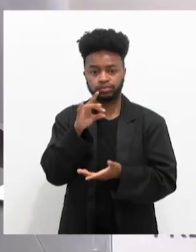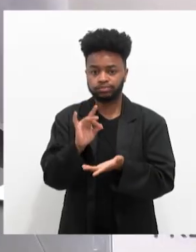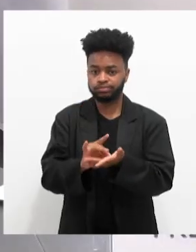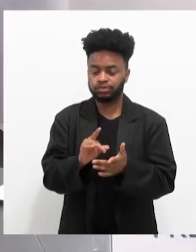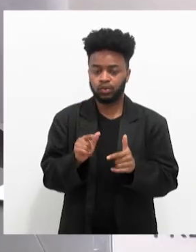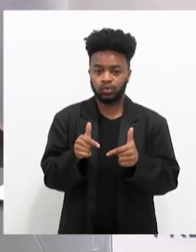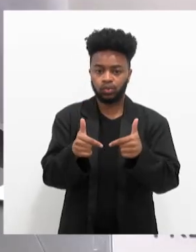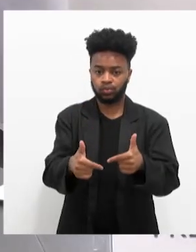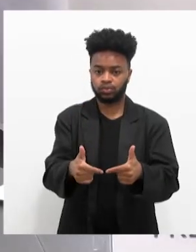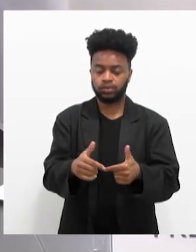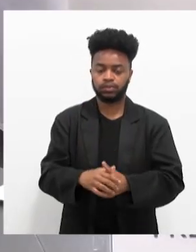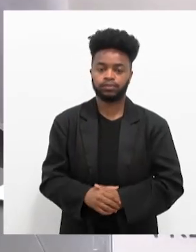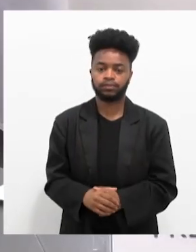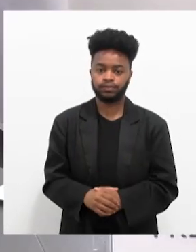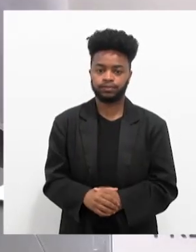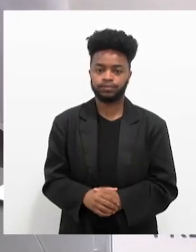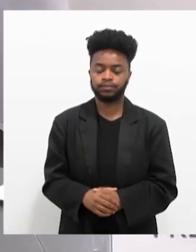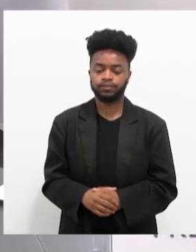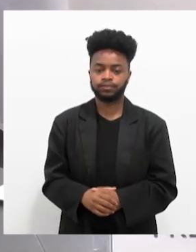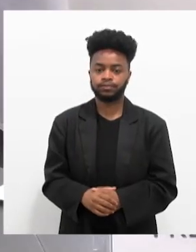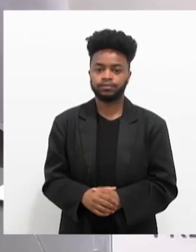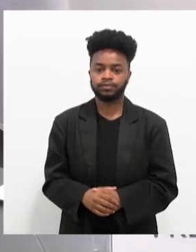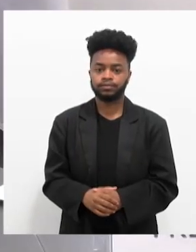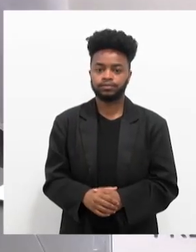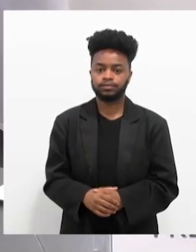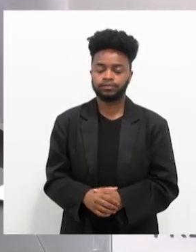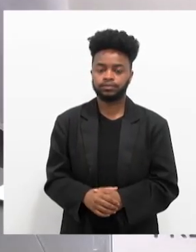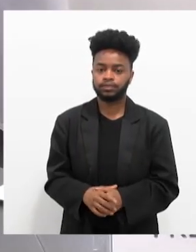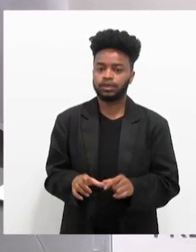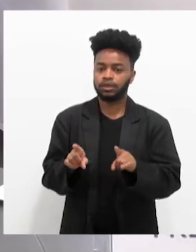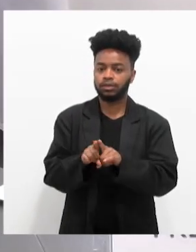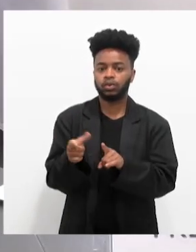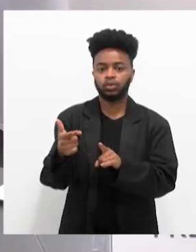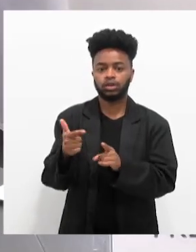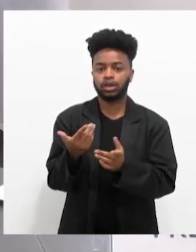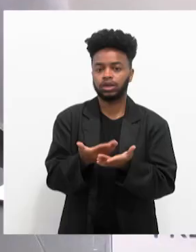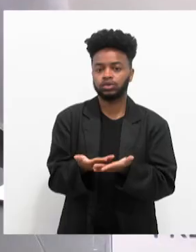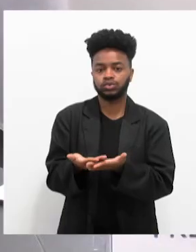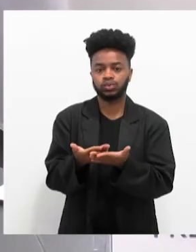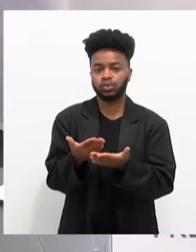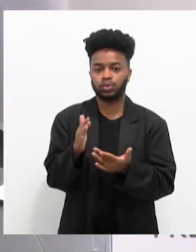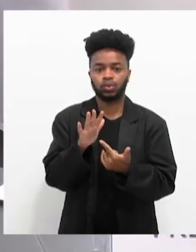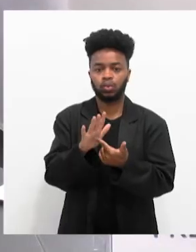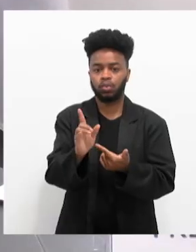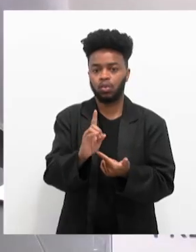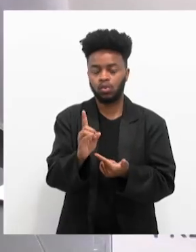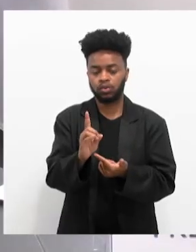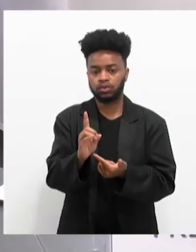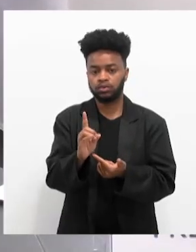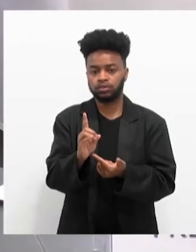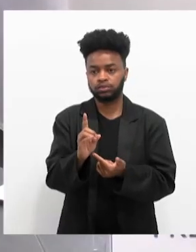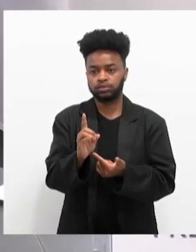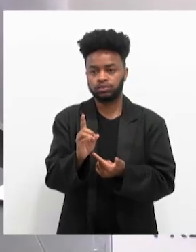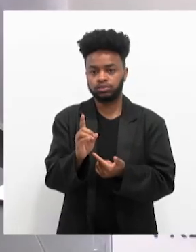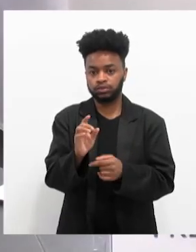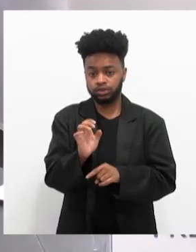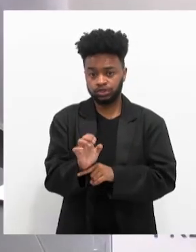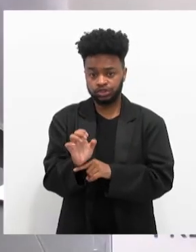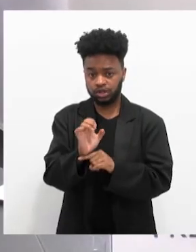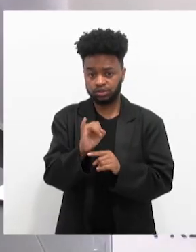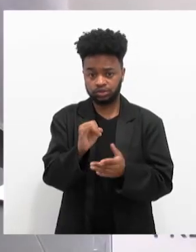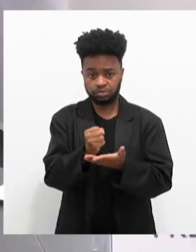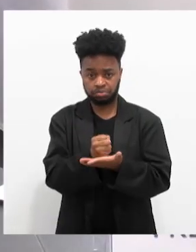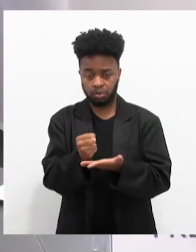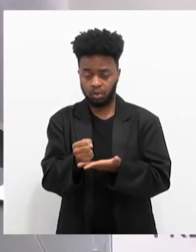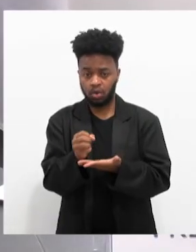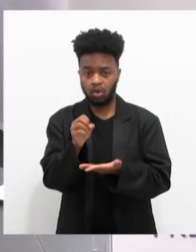aplicá-lo. E não estuda, não apresenta, no caso do Estado como contratante